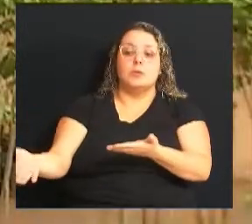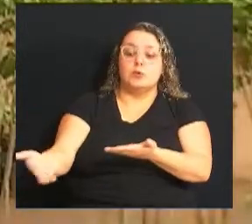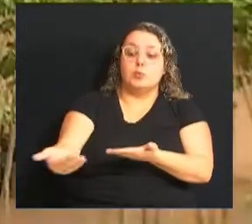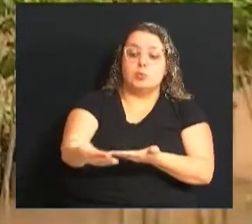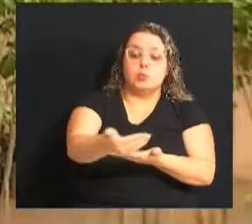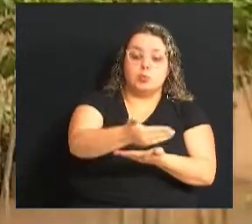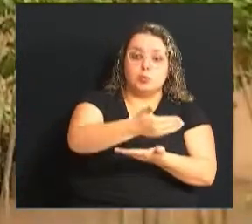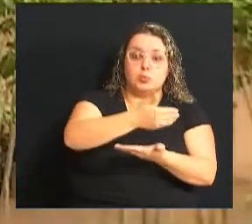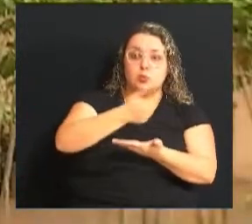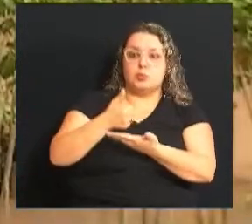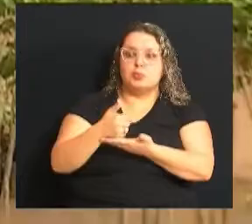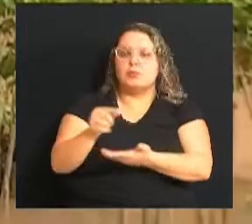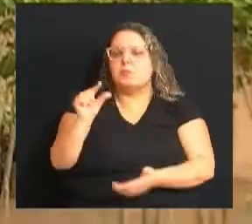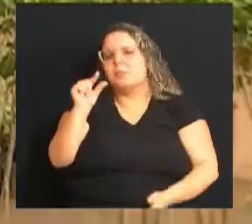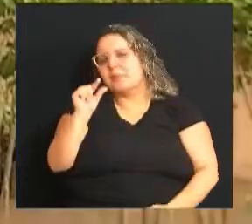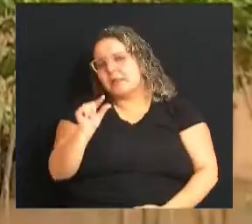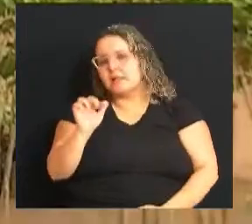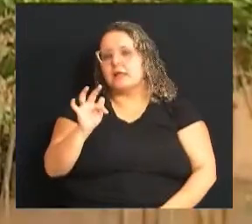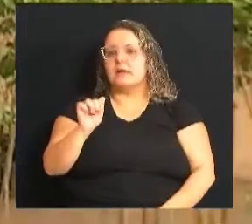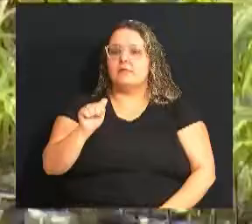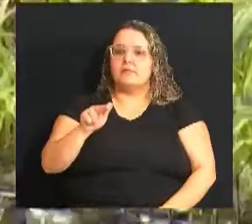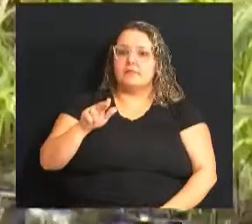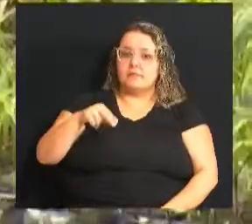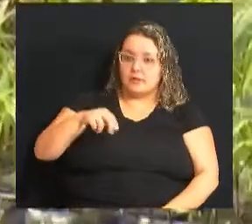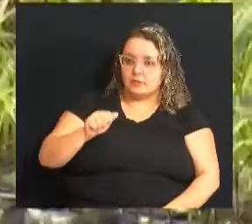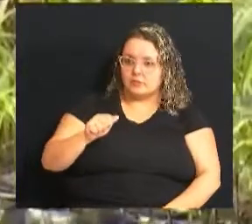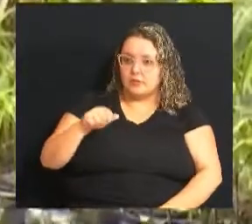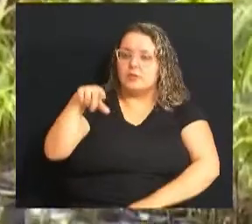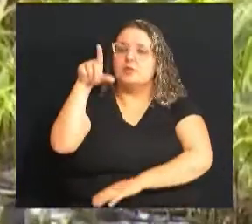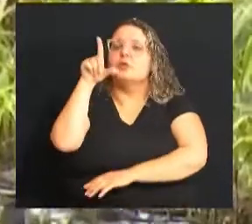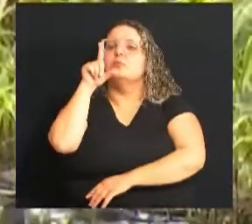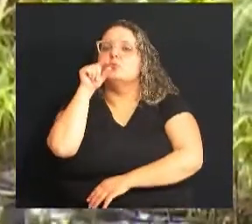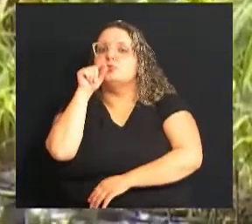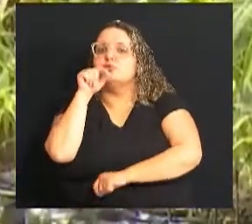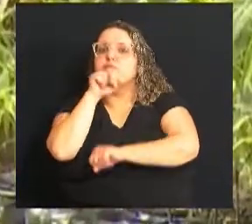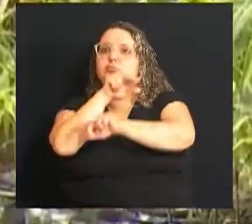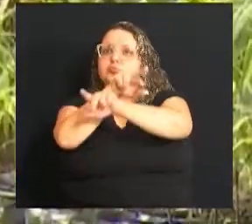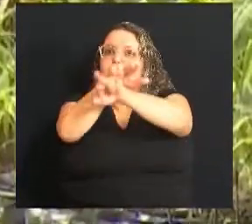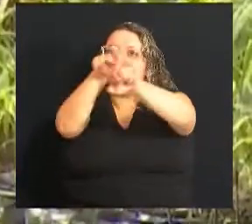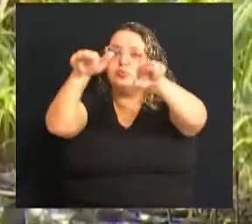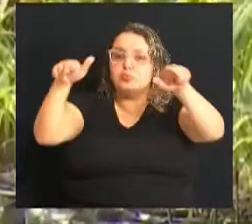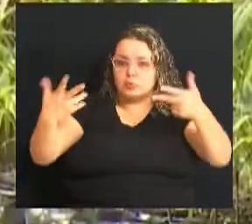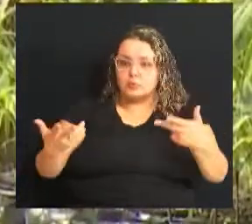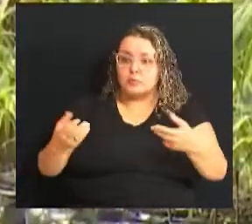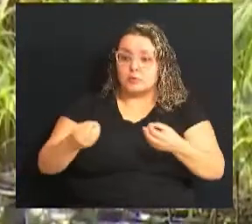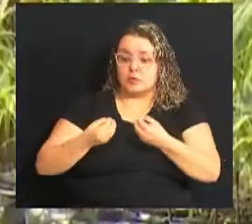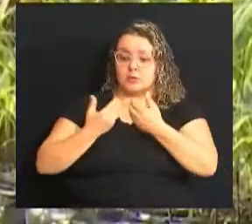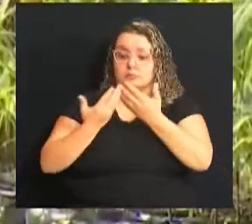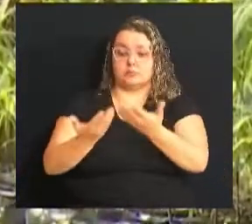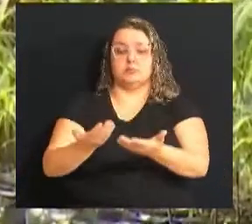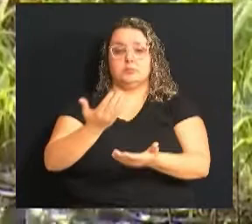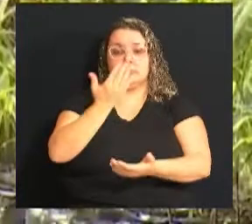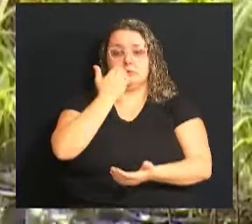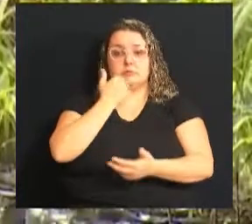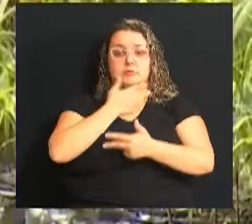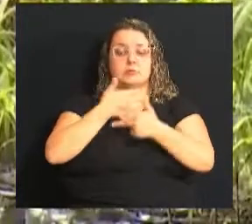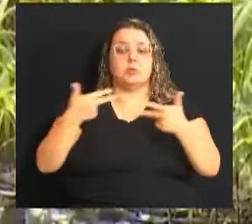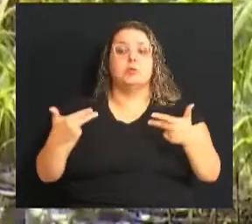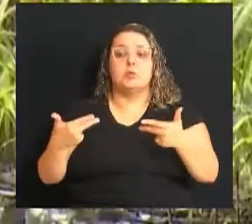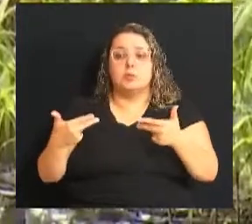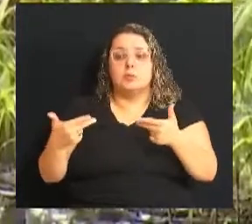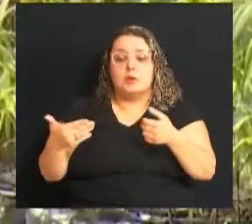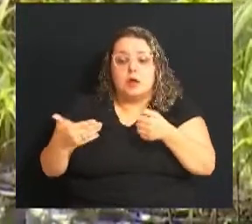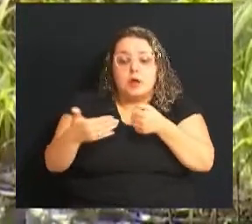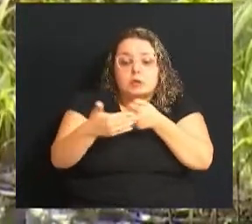pequena fauna, pássaros em especial, porque ela fornece alimento, abrigo e,